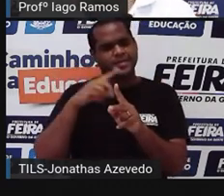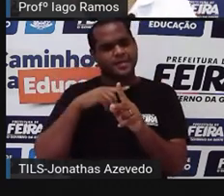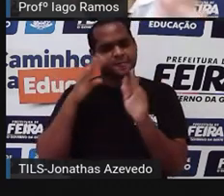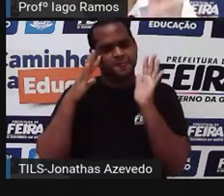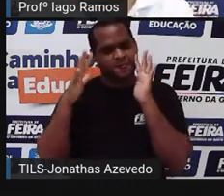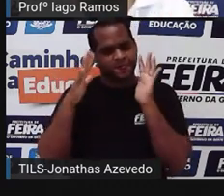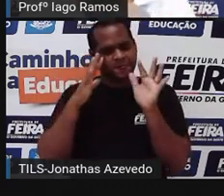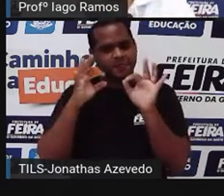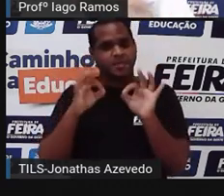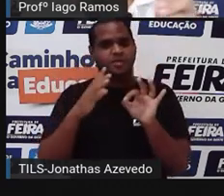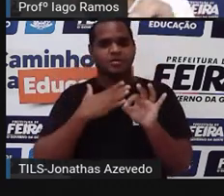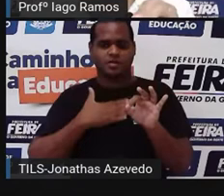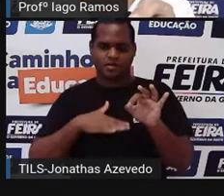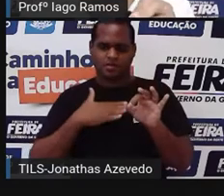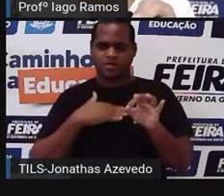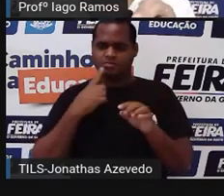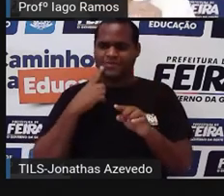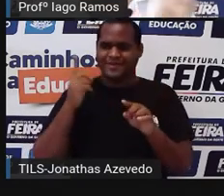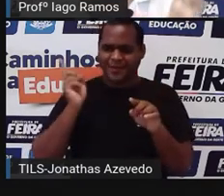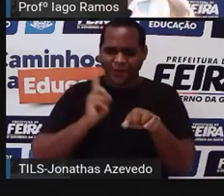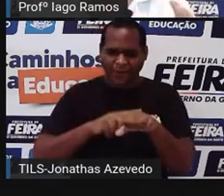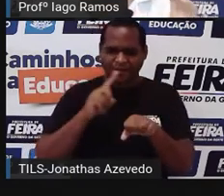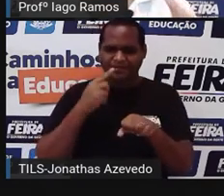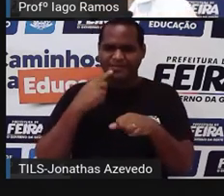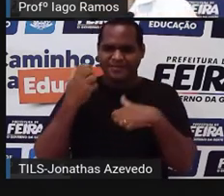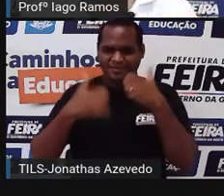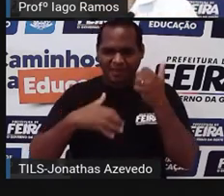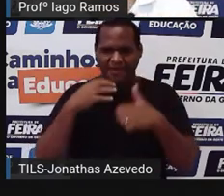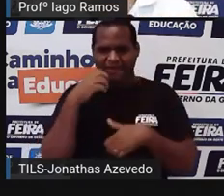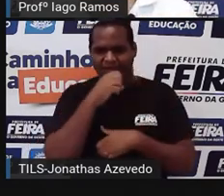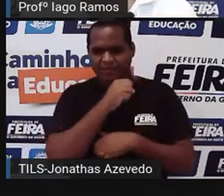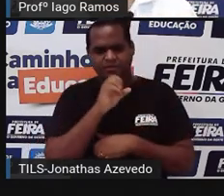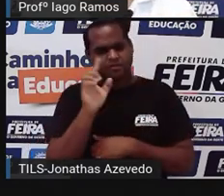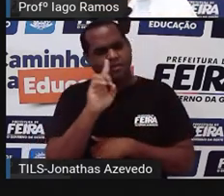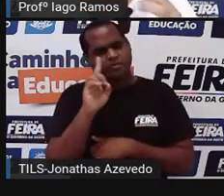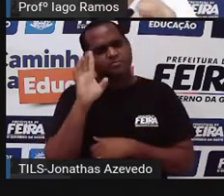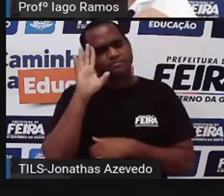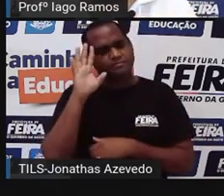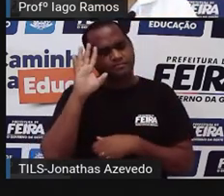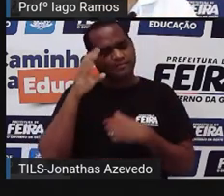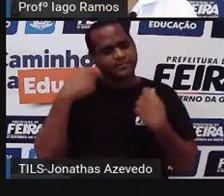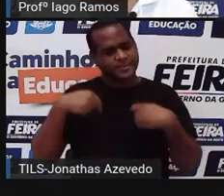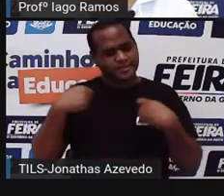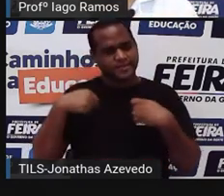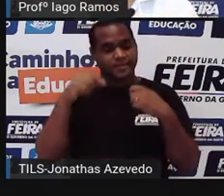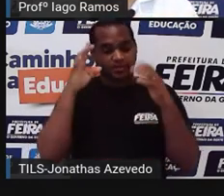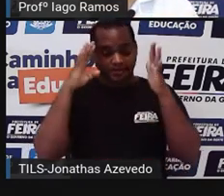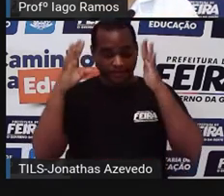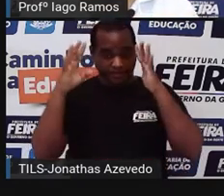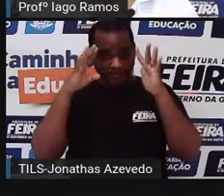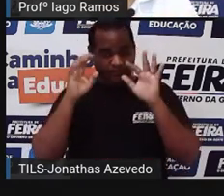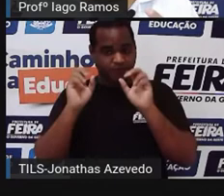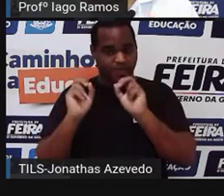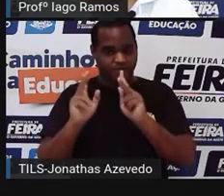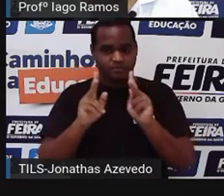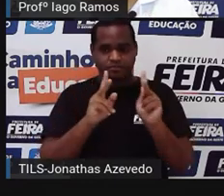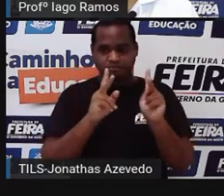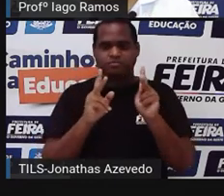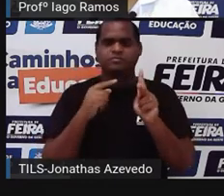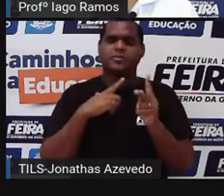parâmetro aqui mas calma não chuta assim não fala assim rapidinho sem pensar refletir primeiro tá